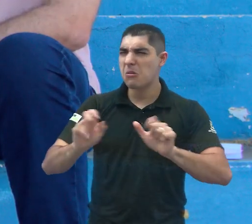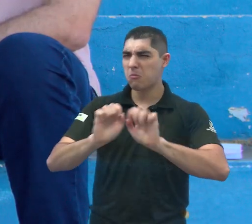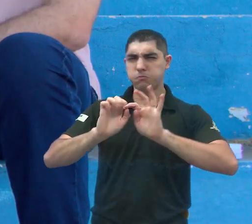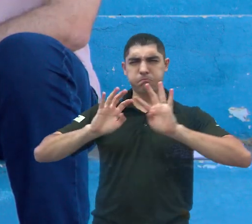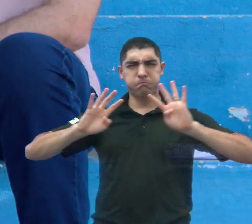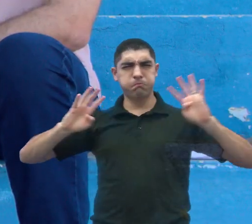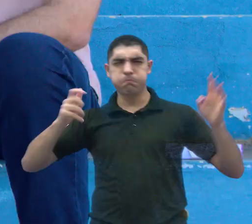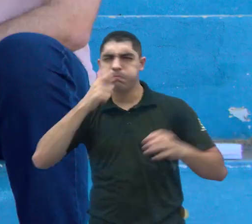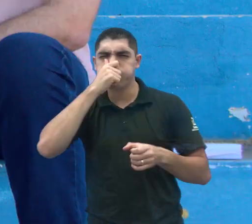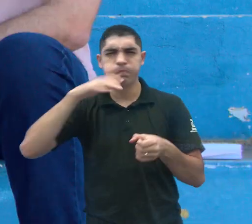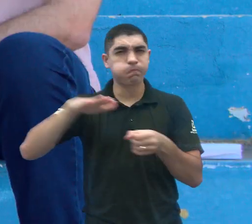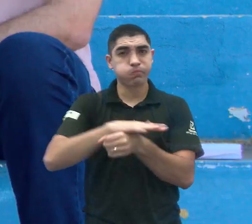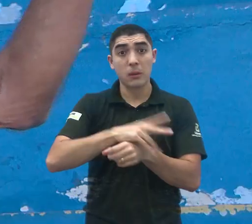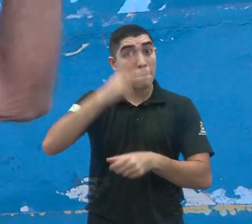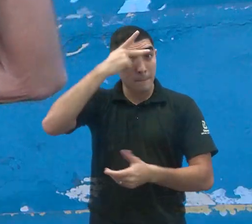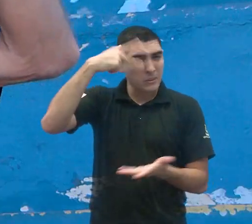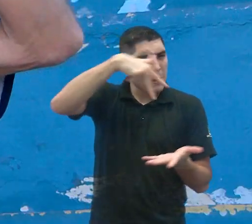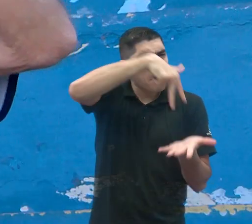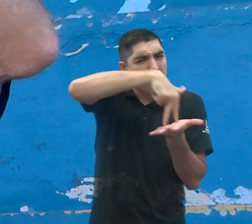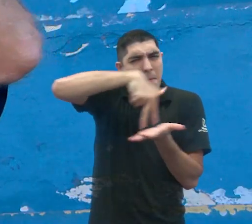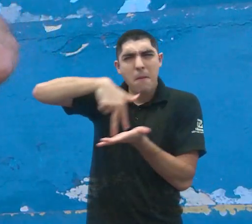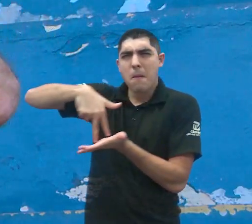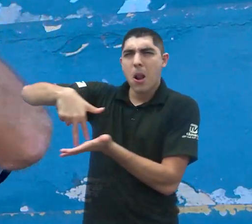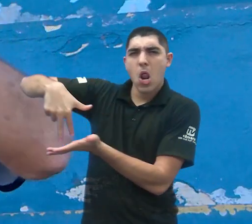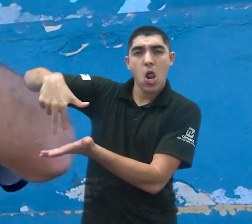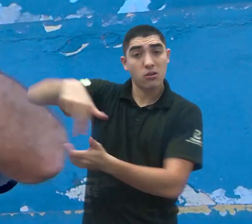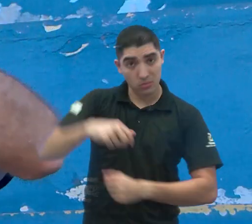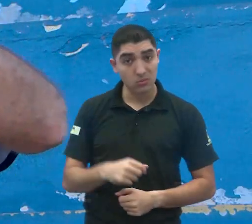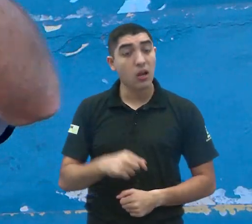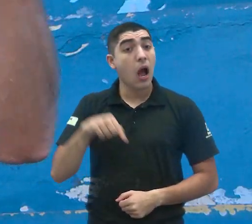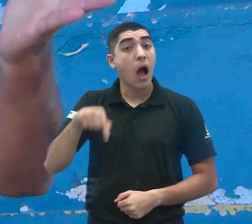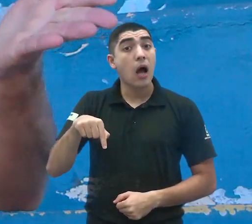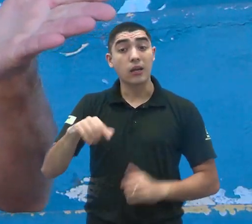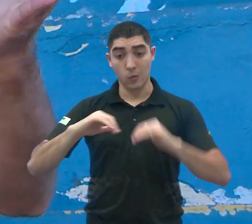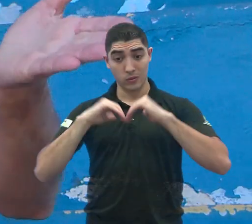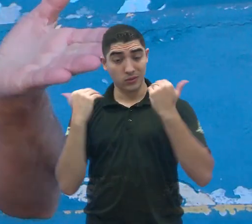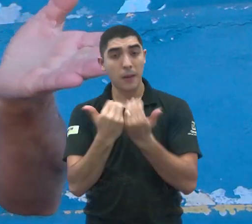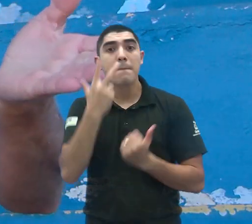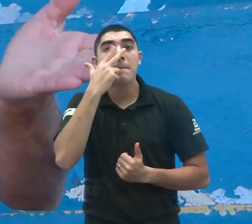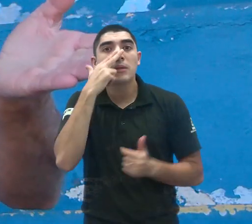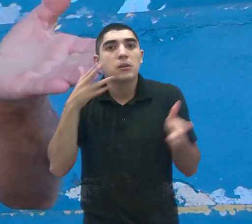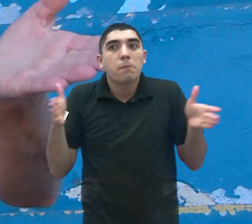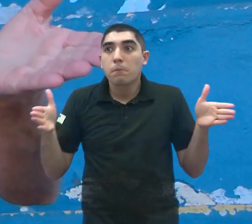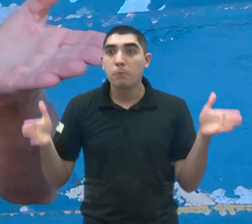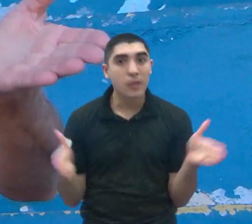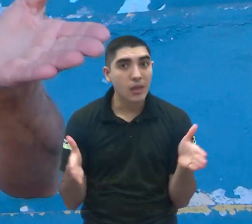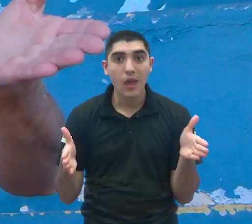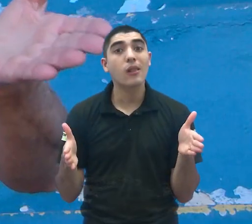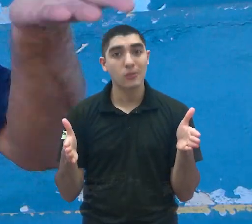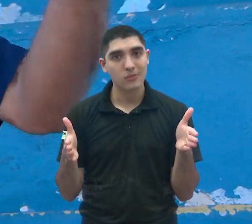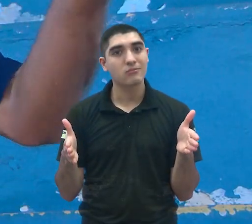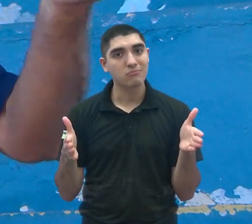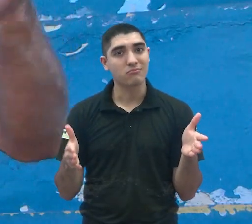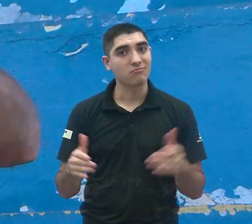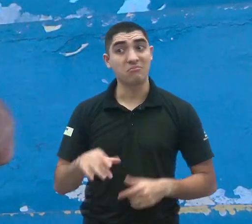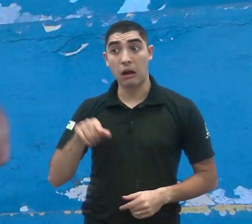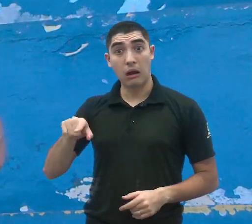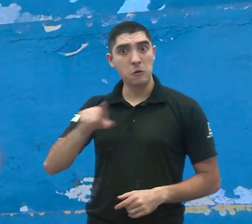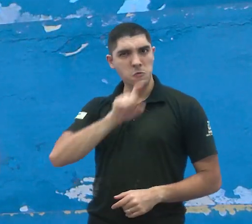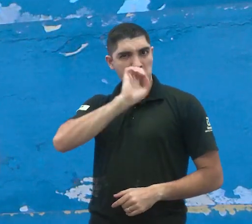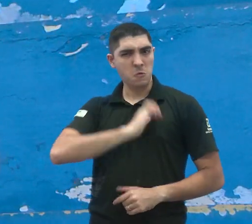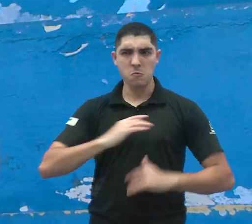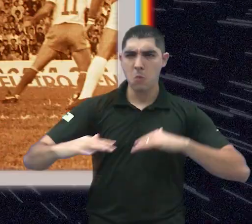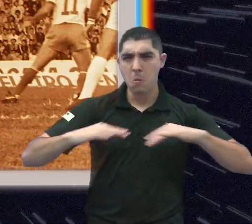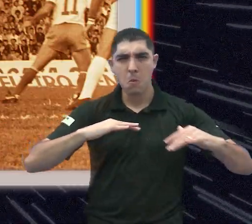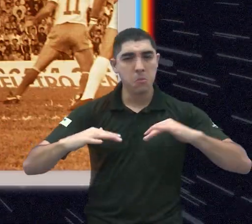Aqui, super lotado mesmo, em pé, tremendo. Era até pequeno o estádio Martins Pereira, quando o São José chegou